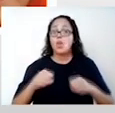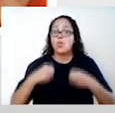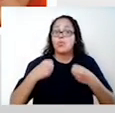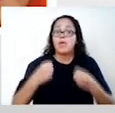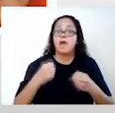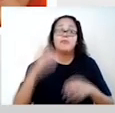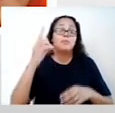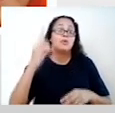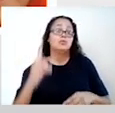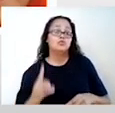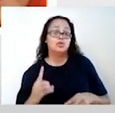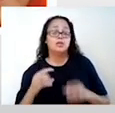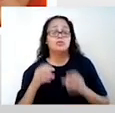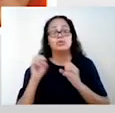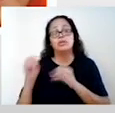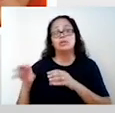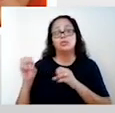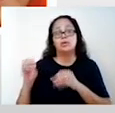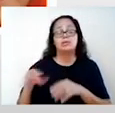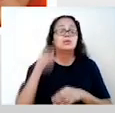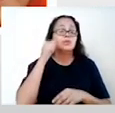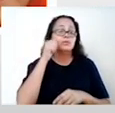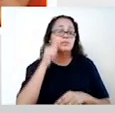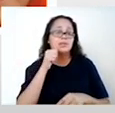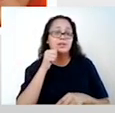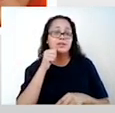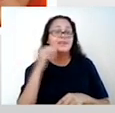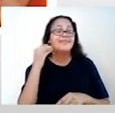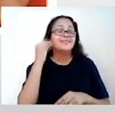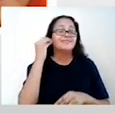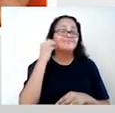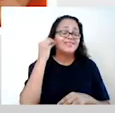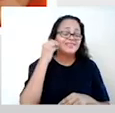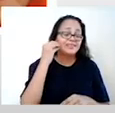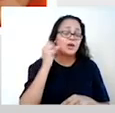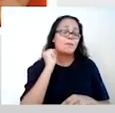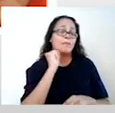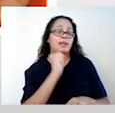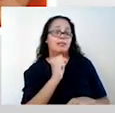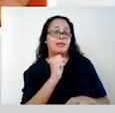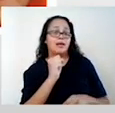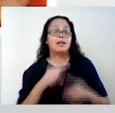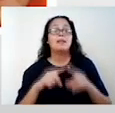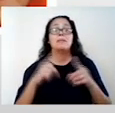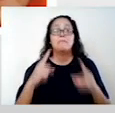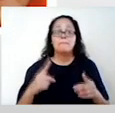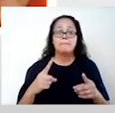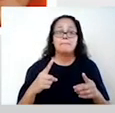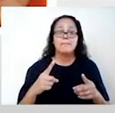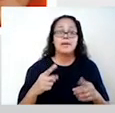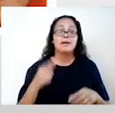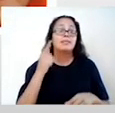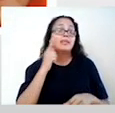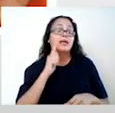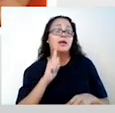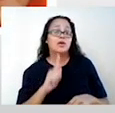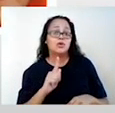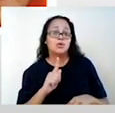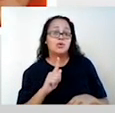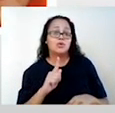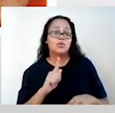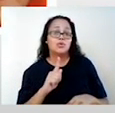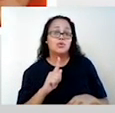Ela inclusive sofreu um atentado, tentaram matá-la e ela ganhou também um prêmio Nobel da Paz